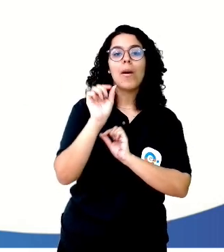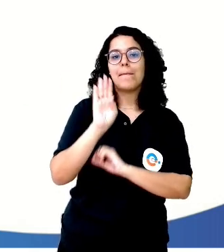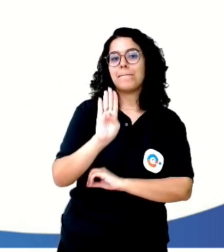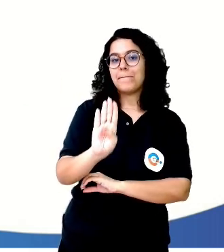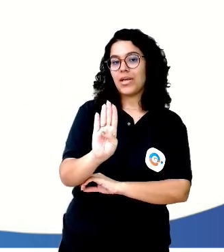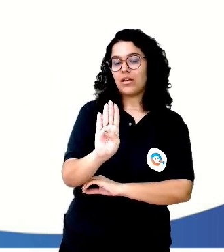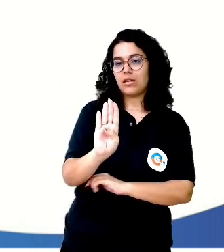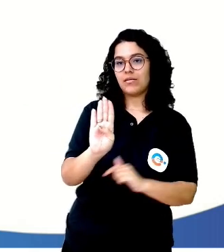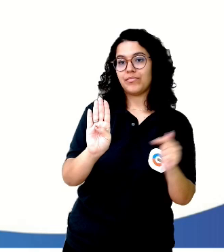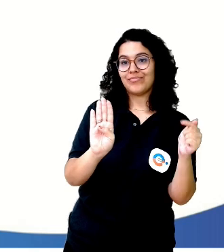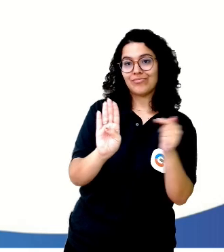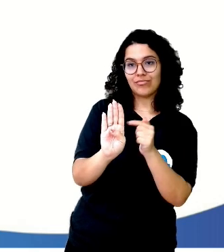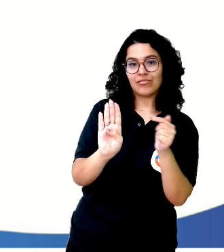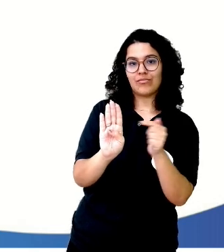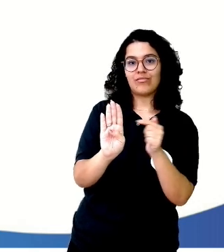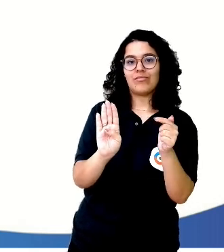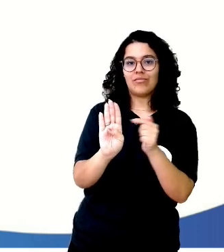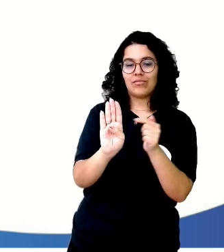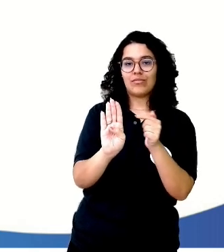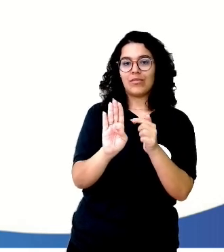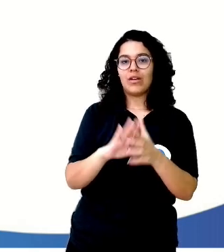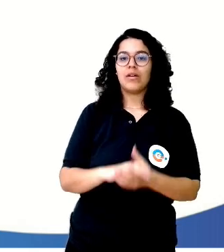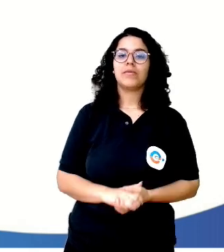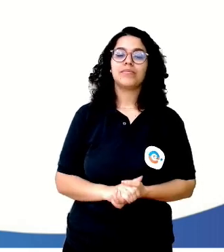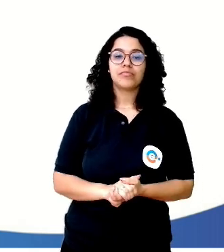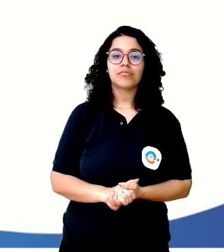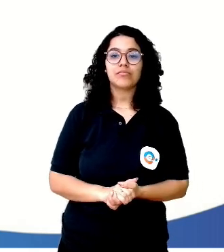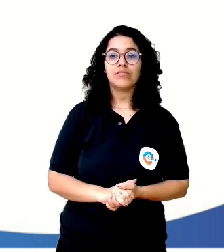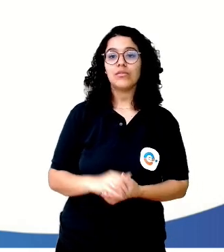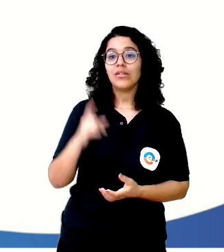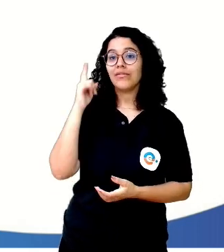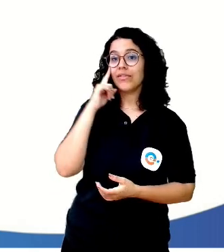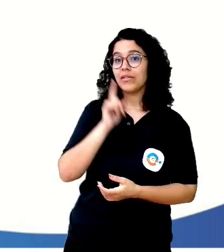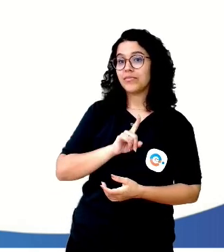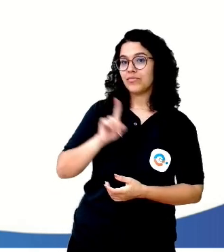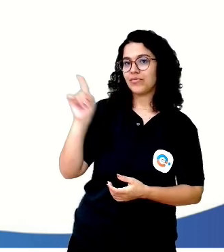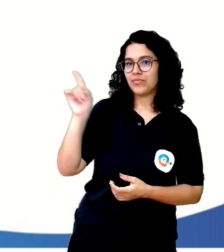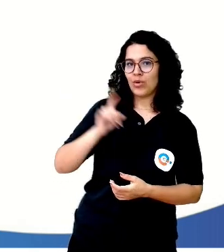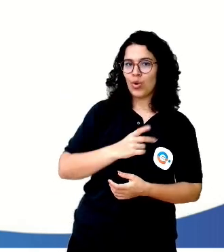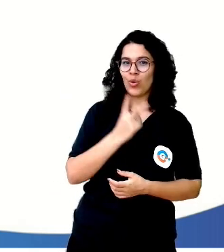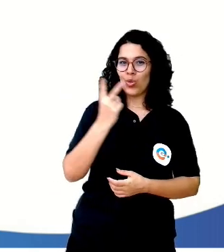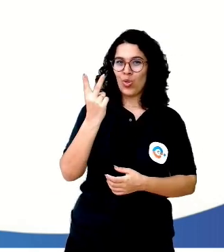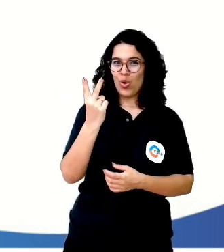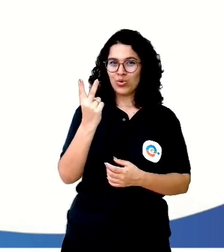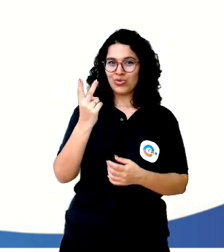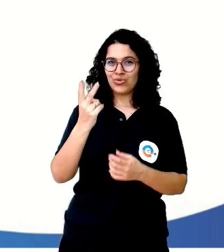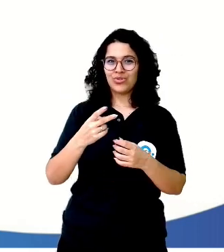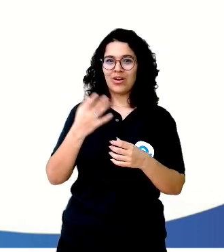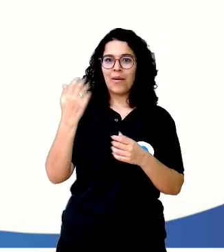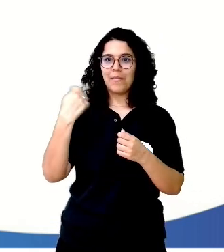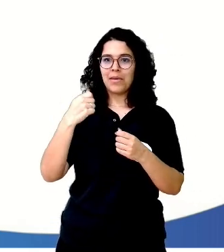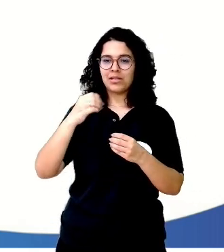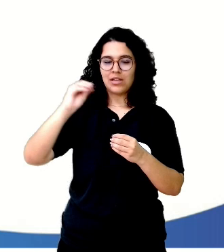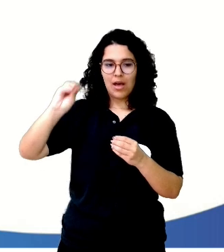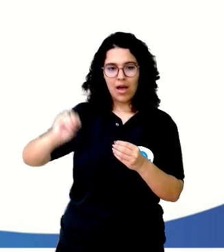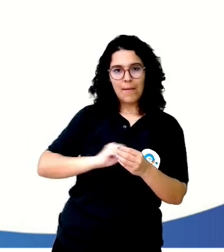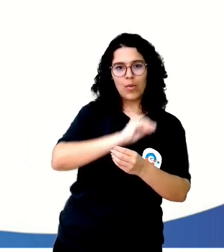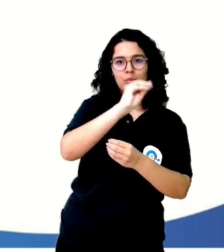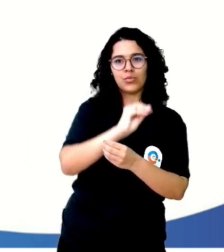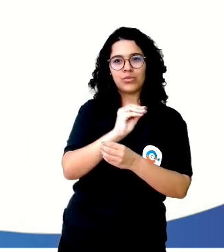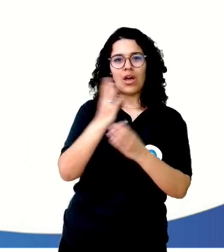B, eu vou passar para o outro lado da igualdade. Passando aqui o 2, ó, para o outro lado, como ele está dividindo, vai